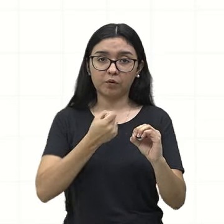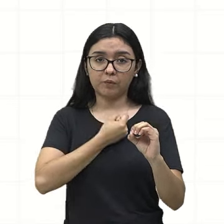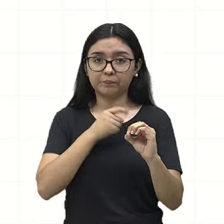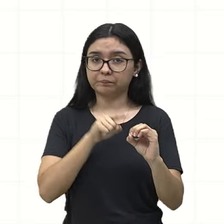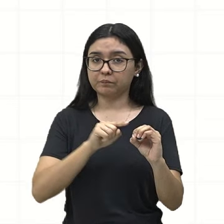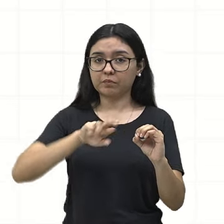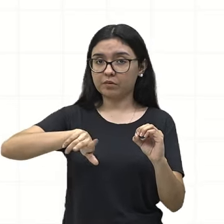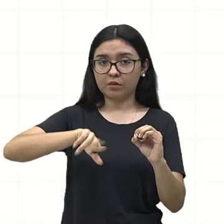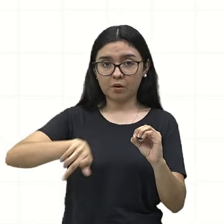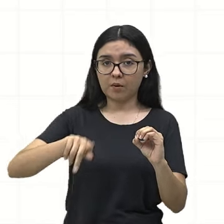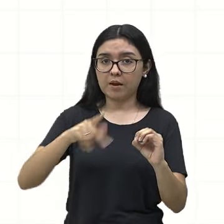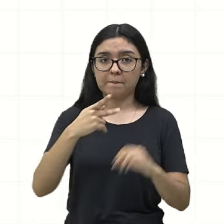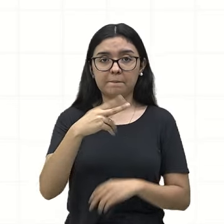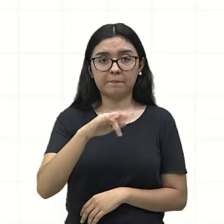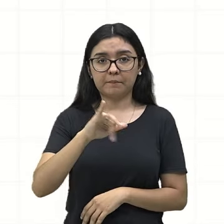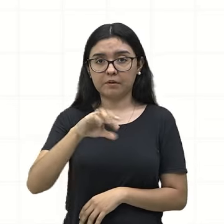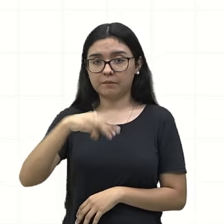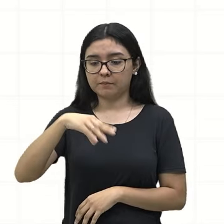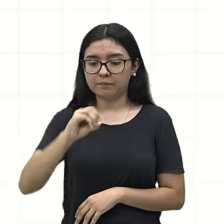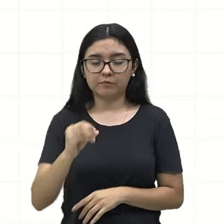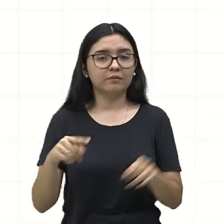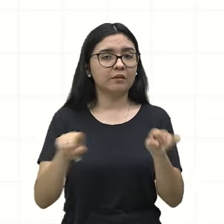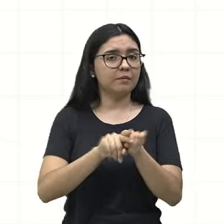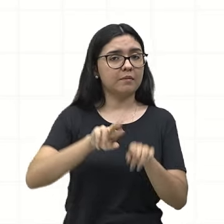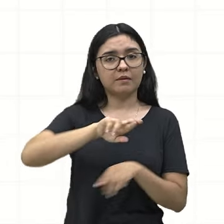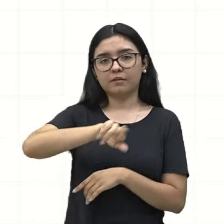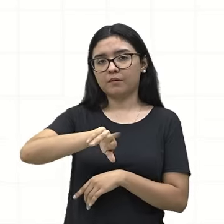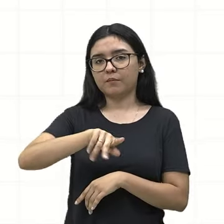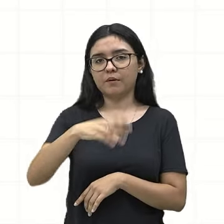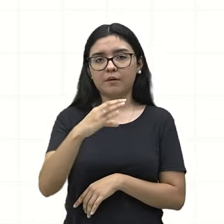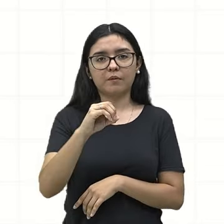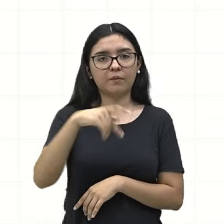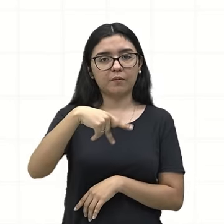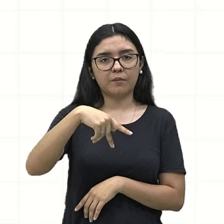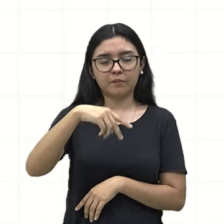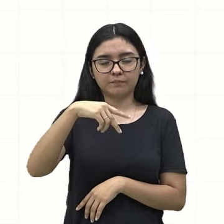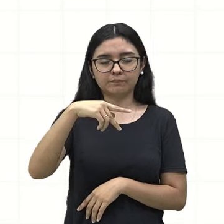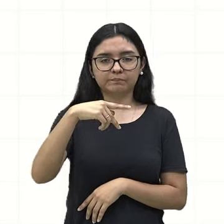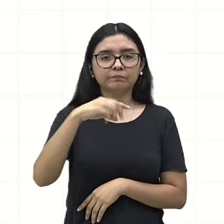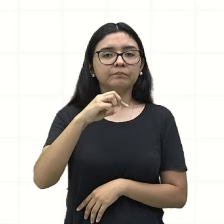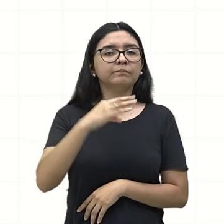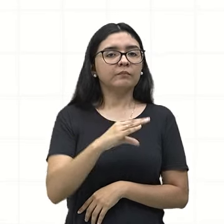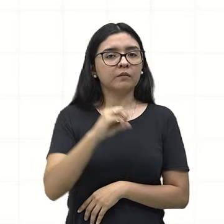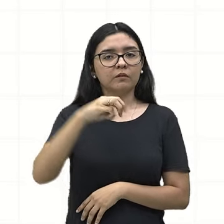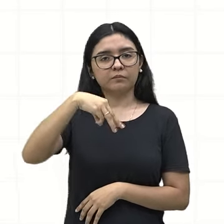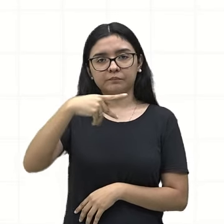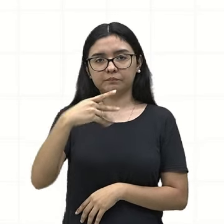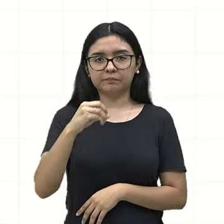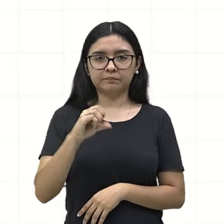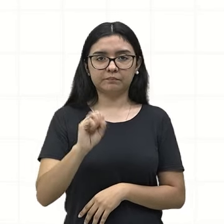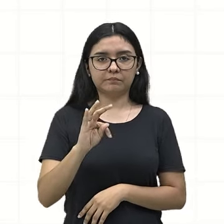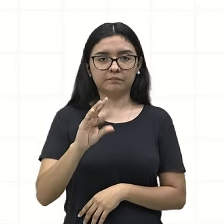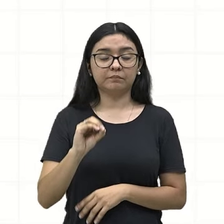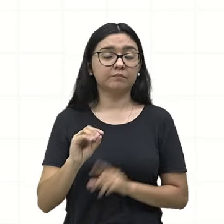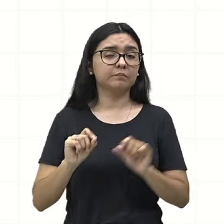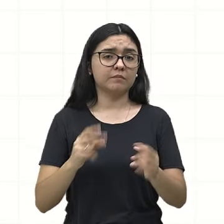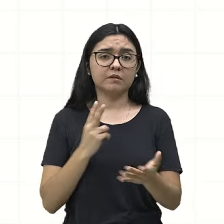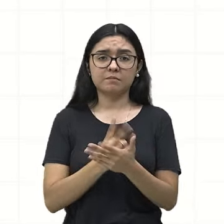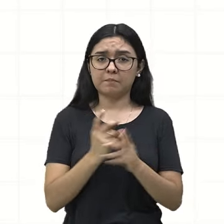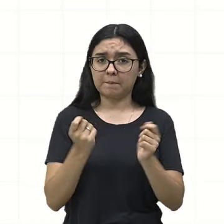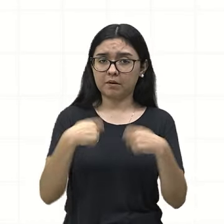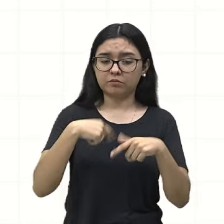é primo nem composto. Pode ser dividido por qualquer número, que sempre vai dar zero. Então, a